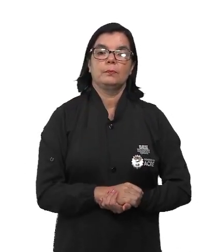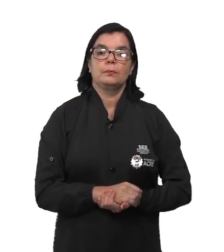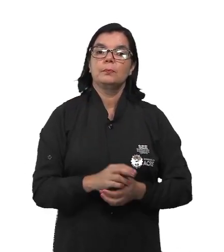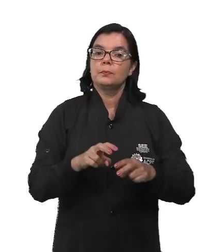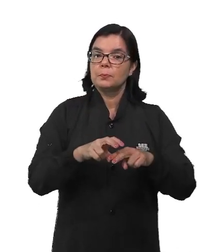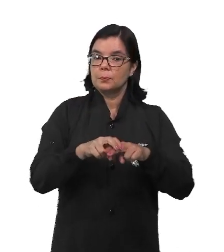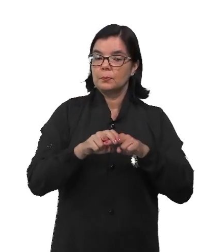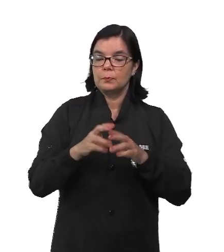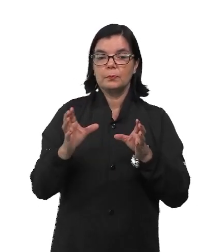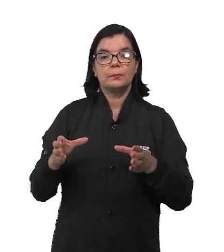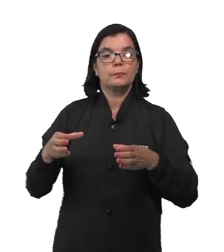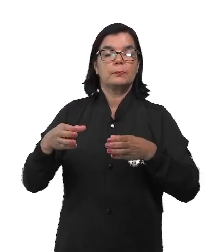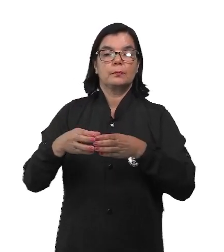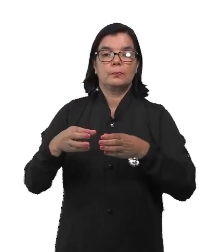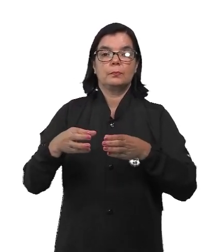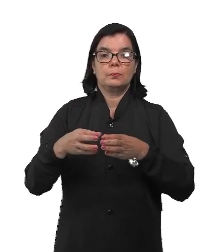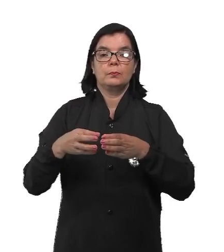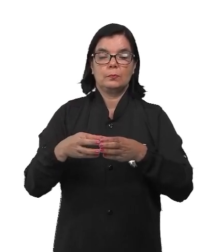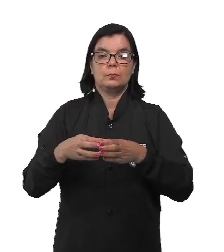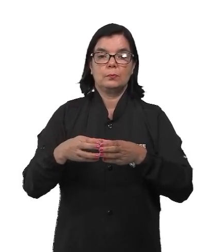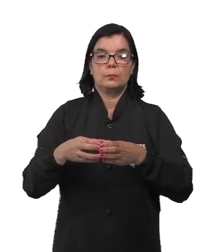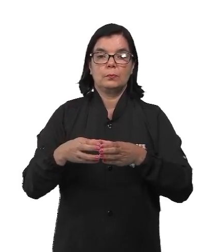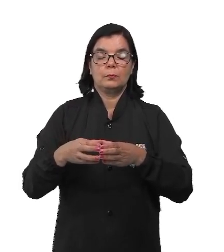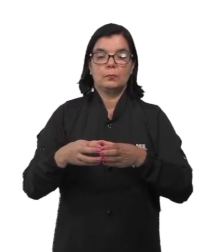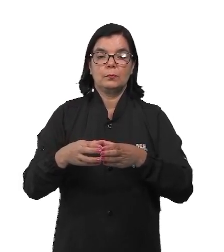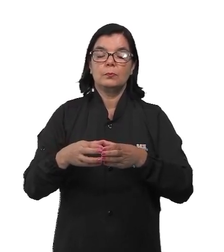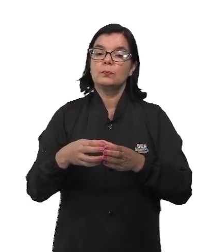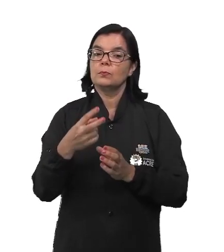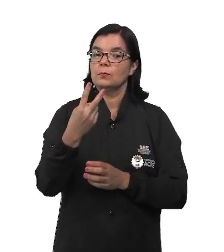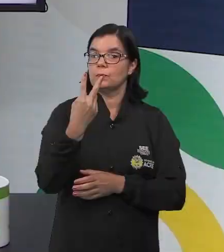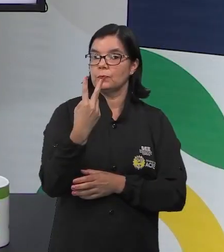Portanto, esse conjunto é um conjunto bimodal.